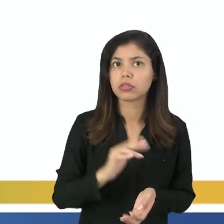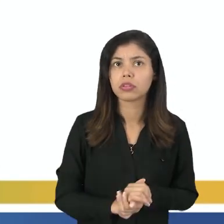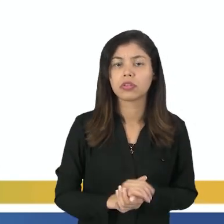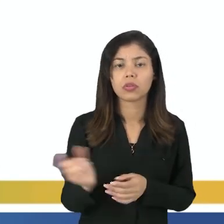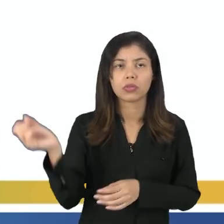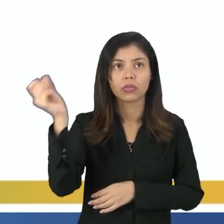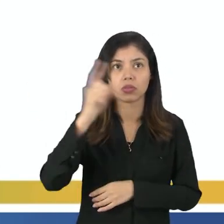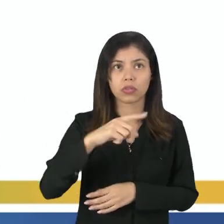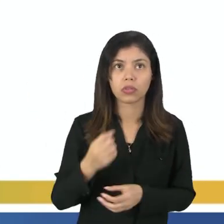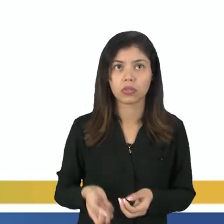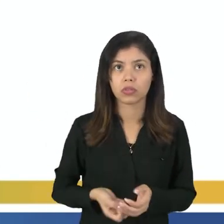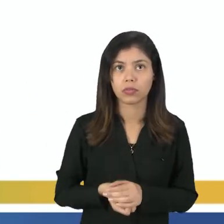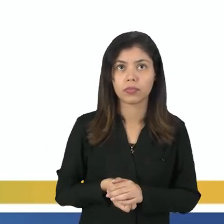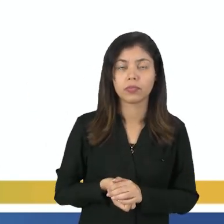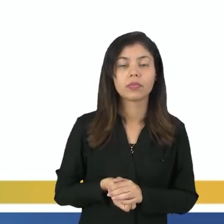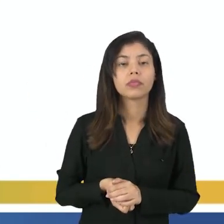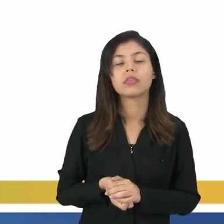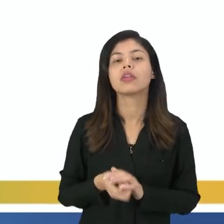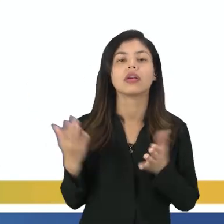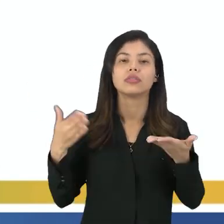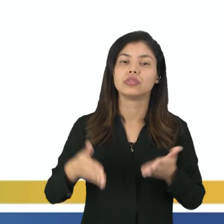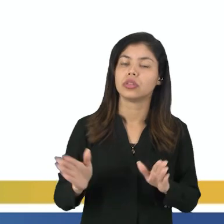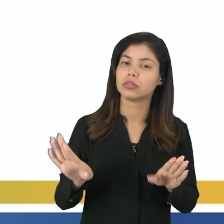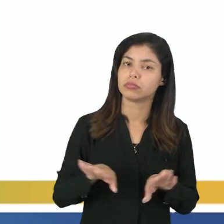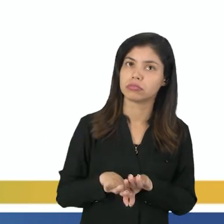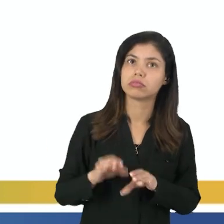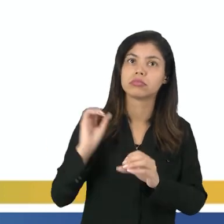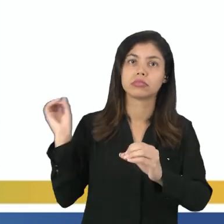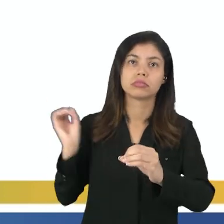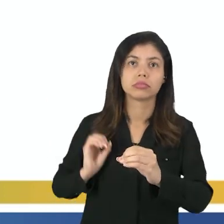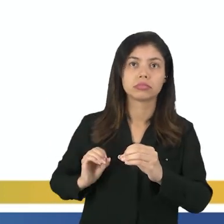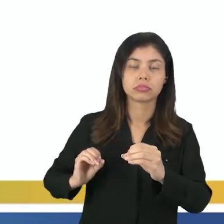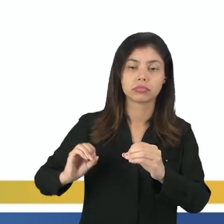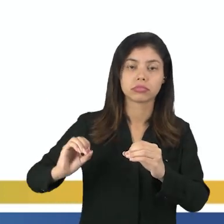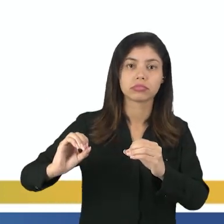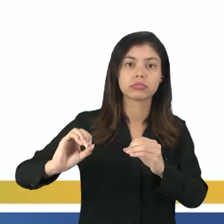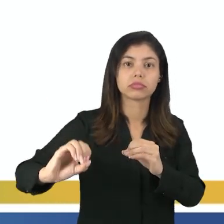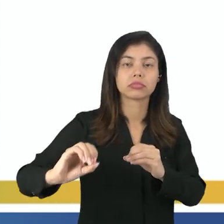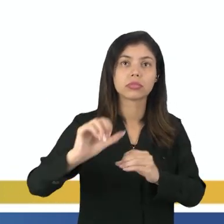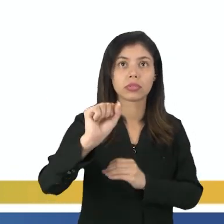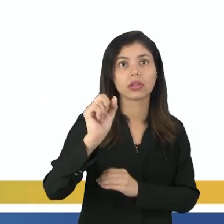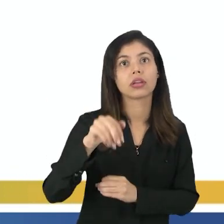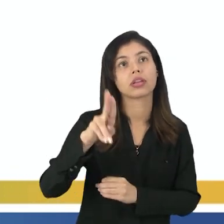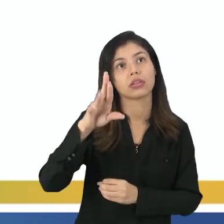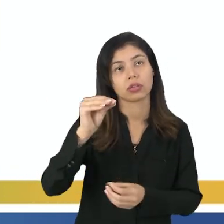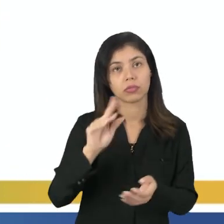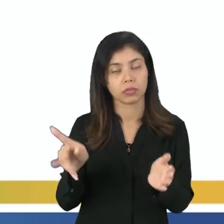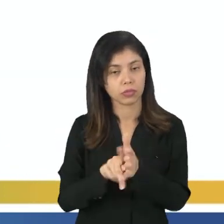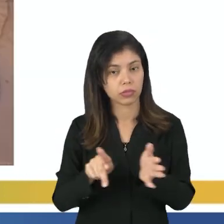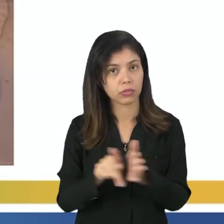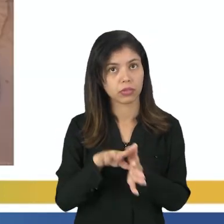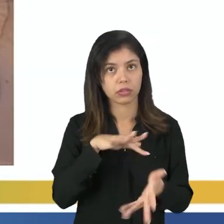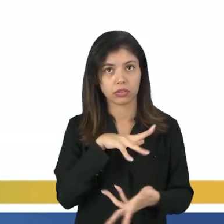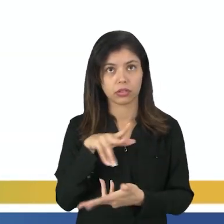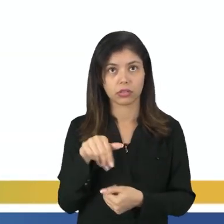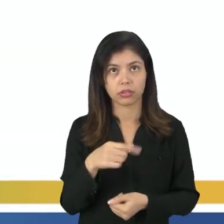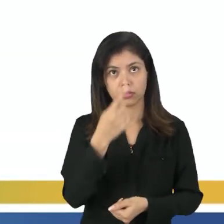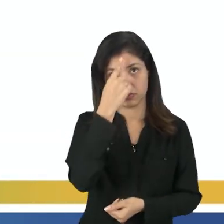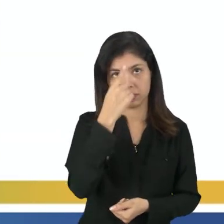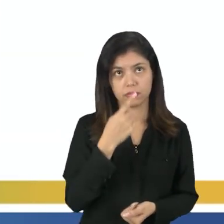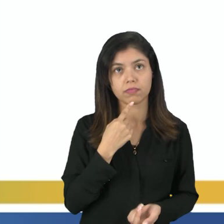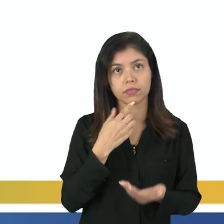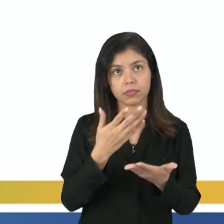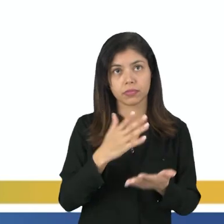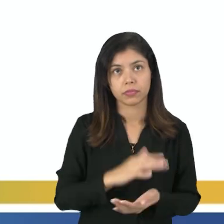Sol vai produzir uma penumbra, e aí chega um momento que entra na umbra, que é a sombra produzida pela Terra, e aí a gente vê essa imagem aqui,